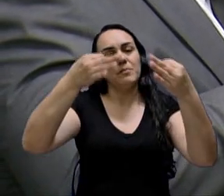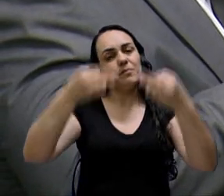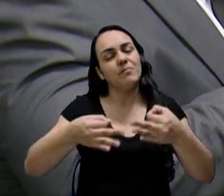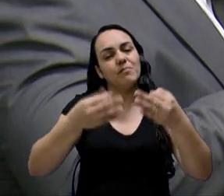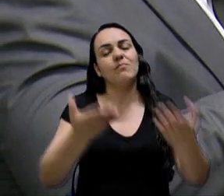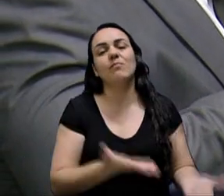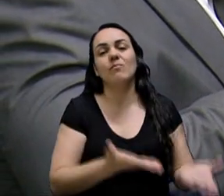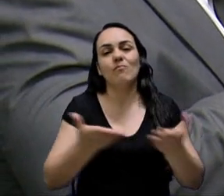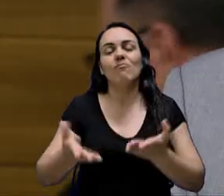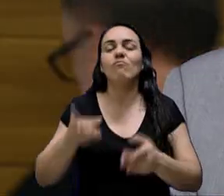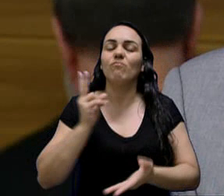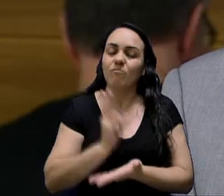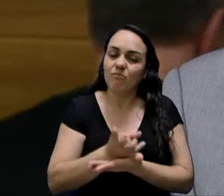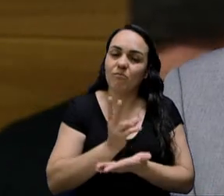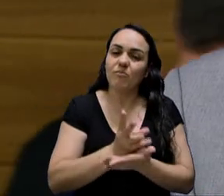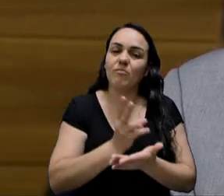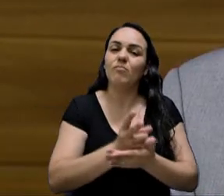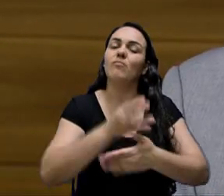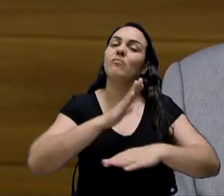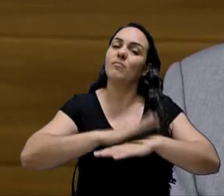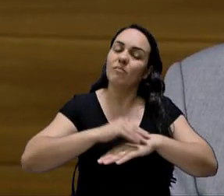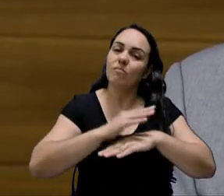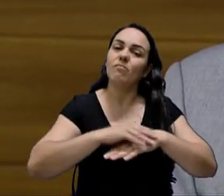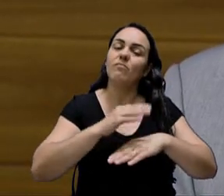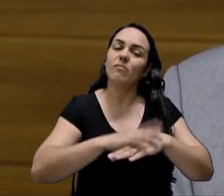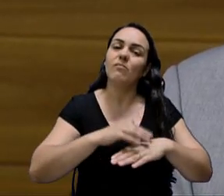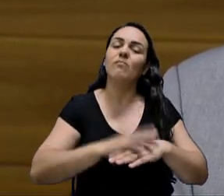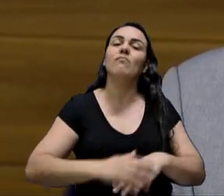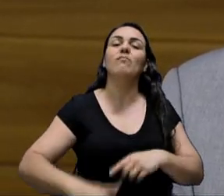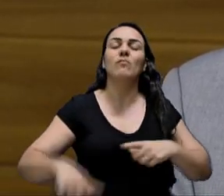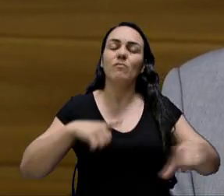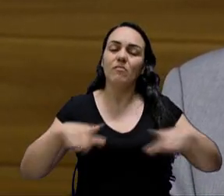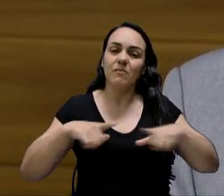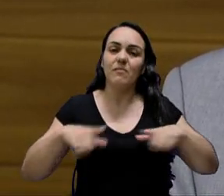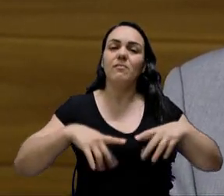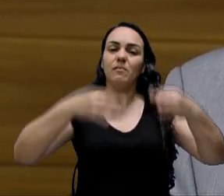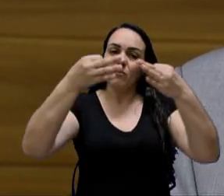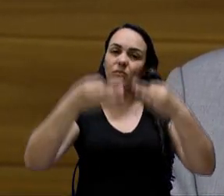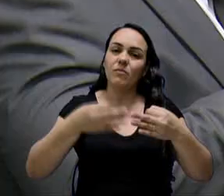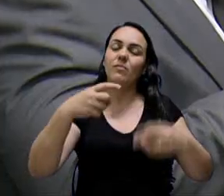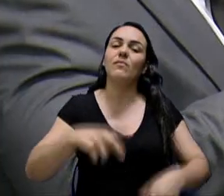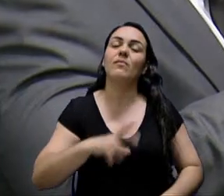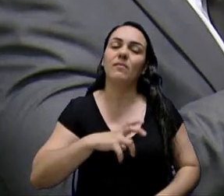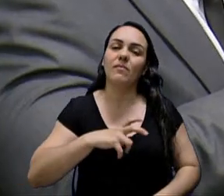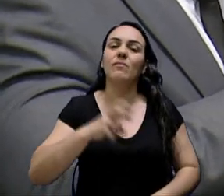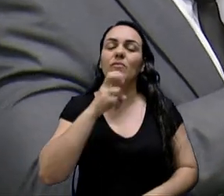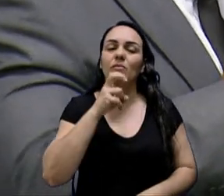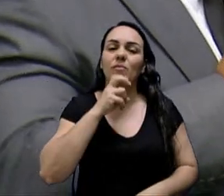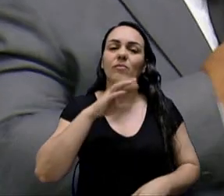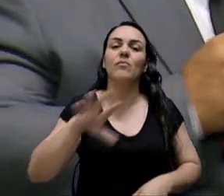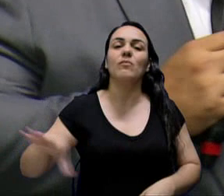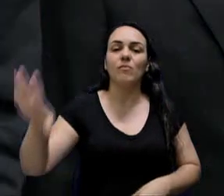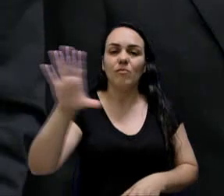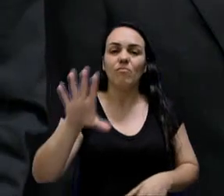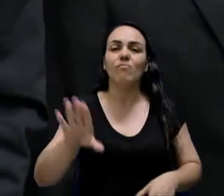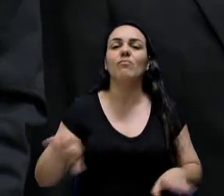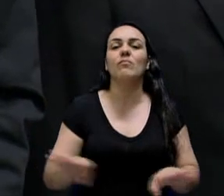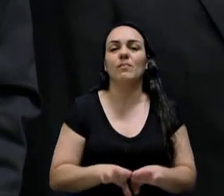servir com muito comprometimento, muito carinho, muita dedicação à nossa cidade de Sorocaba e toda a região. Muito bem.